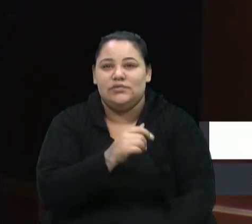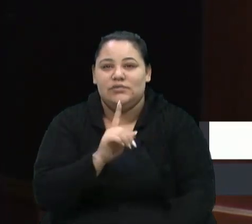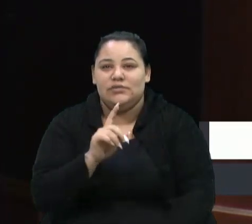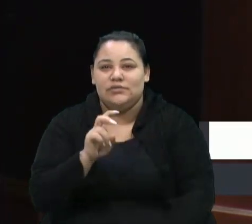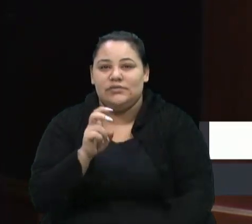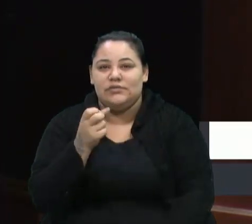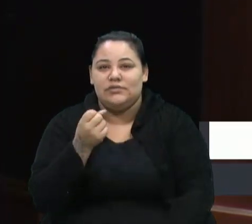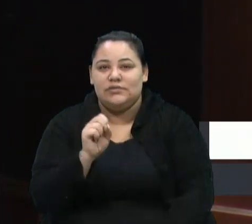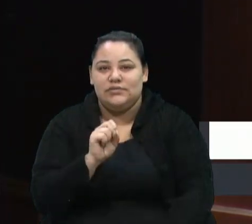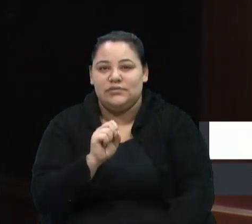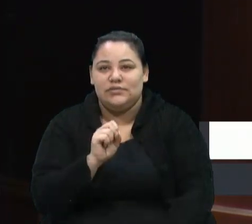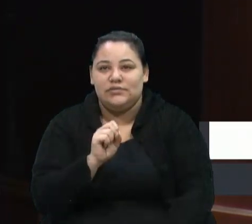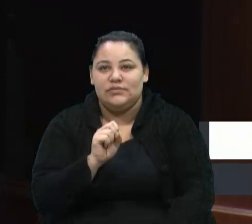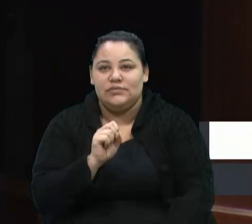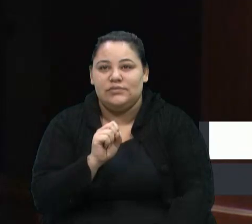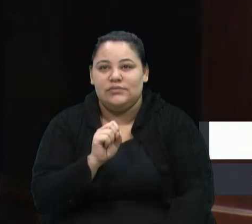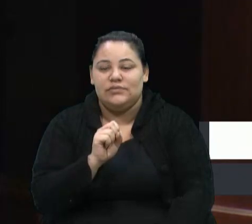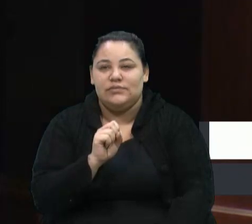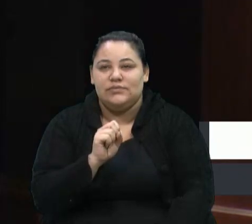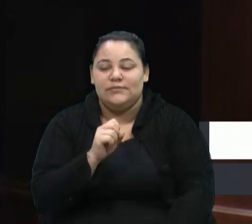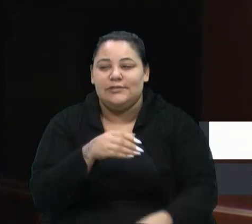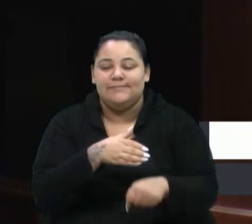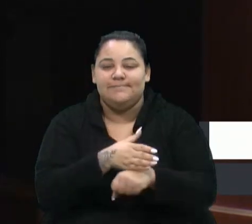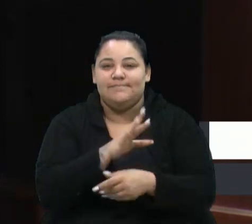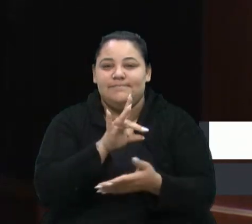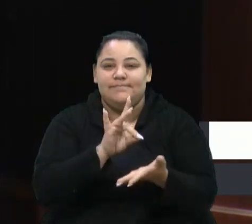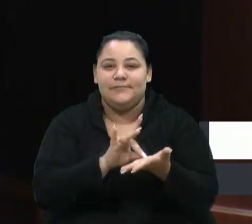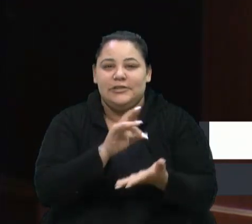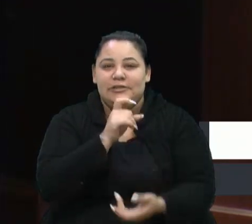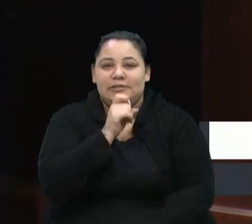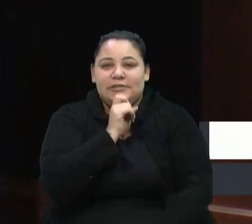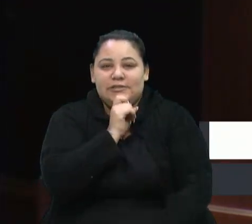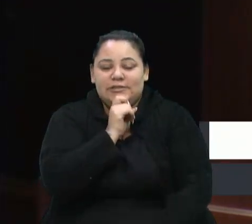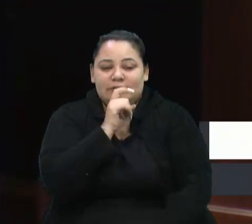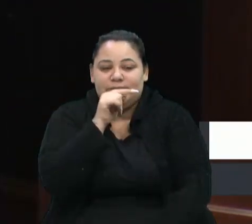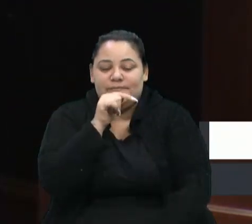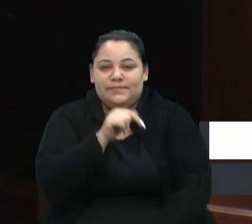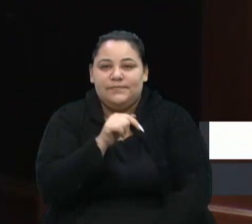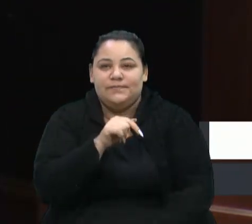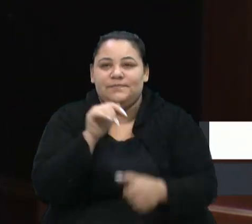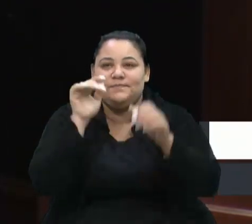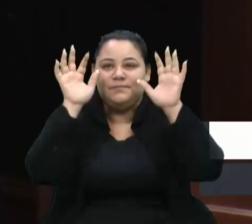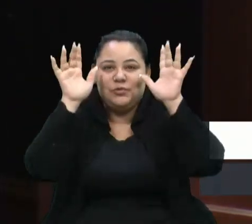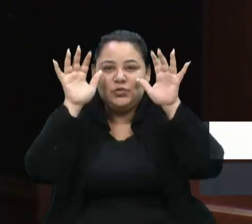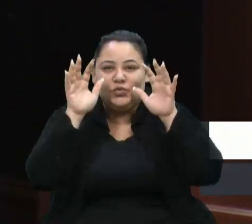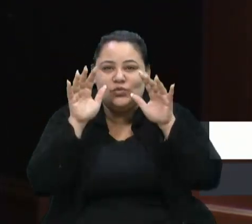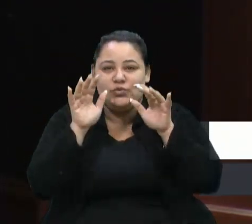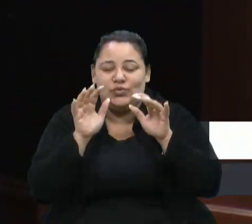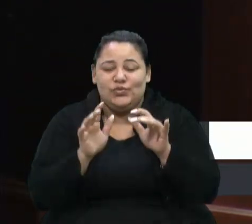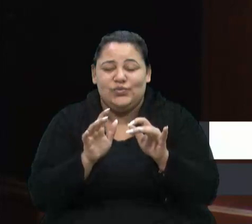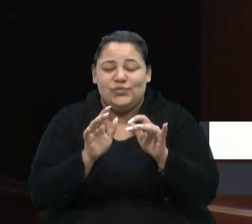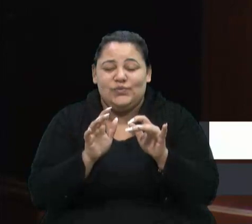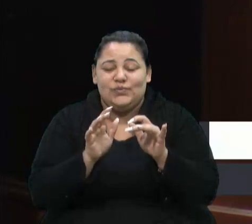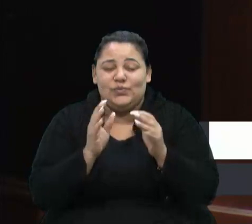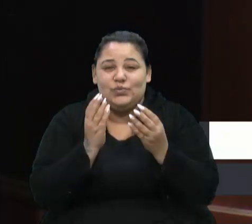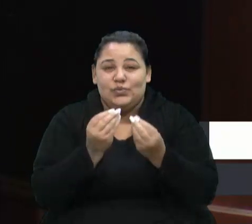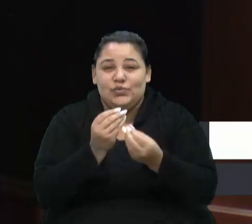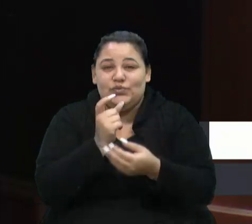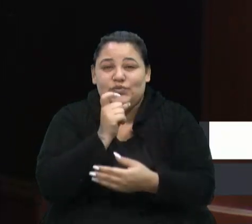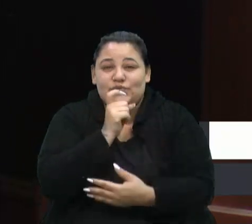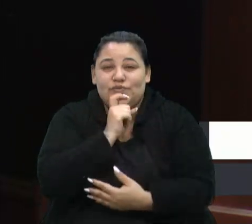Hoje entra-se o inverno, essa estação que traz muito frio, ela